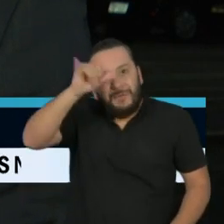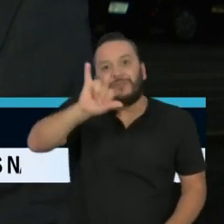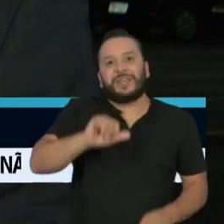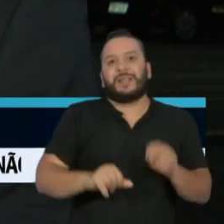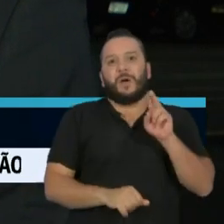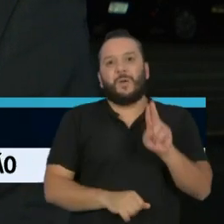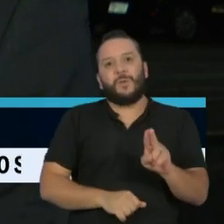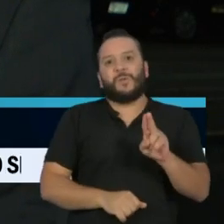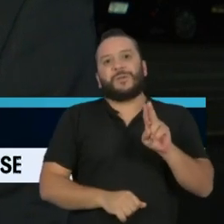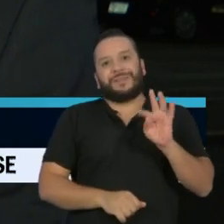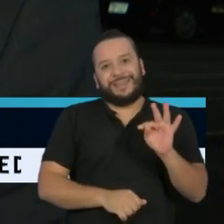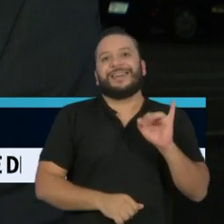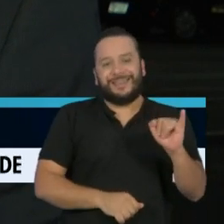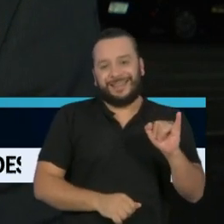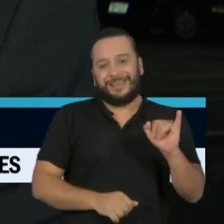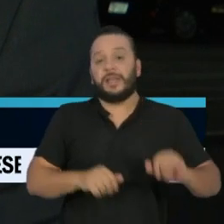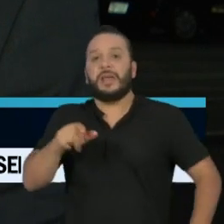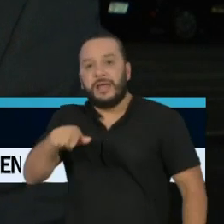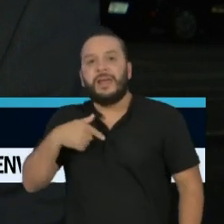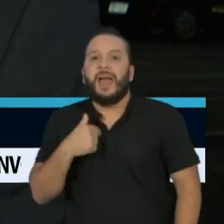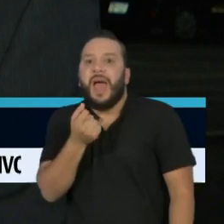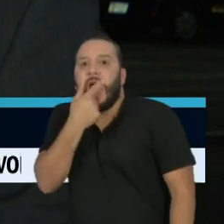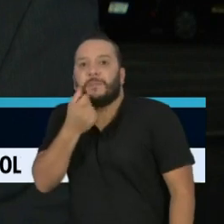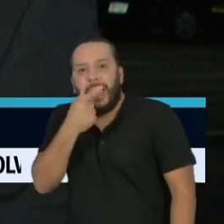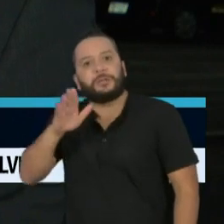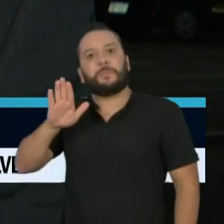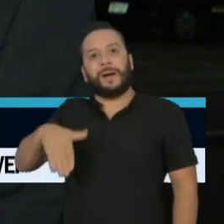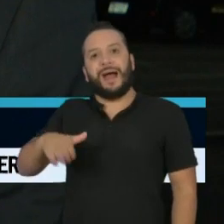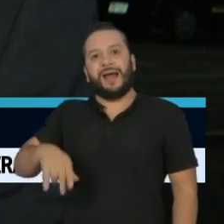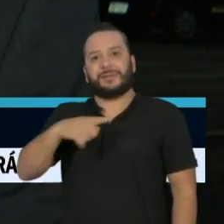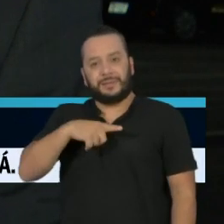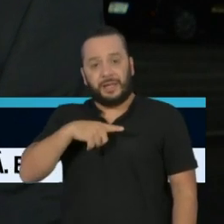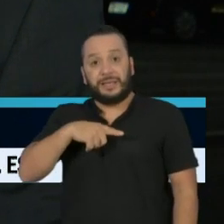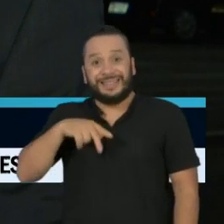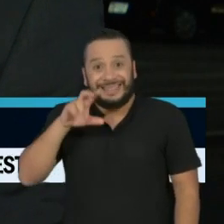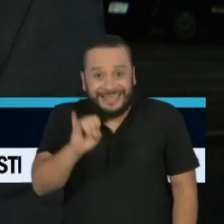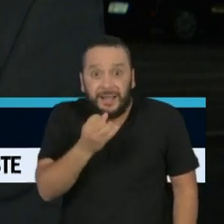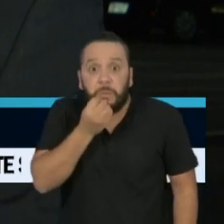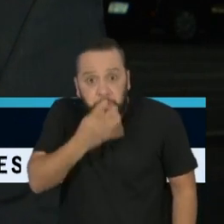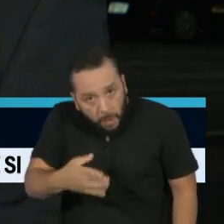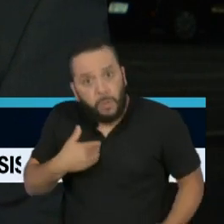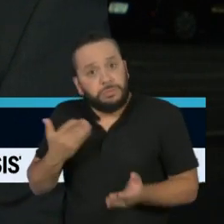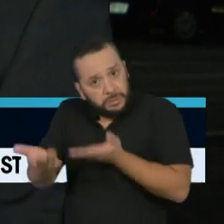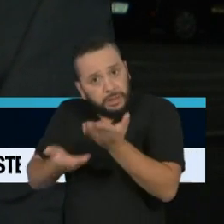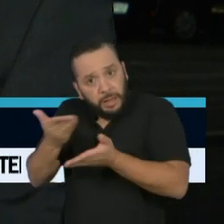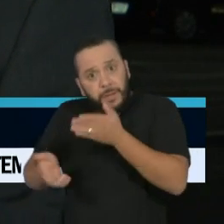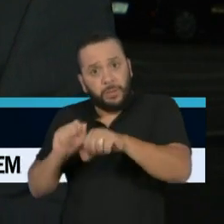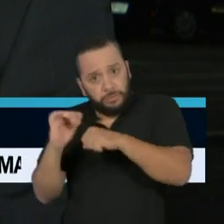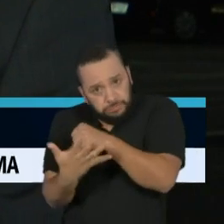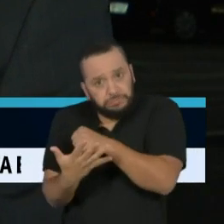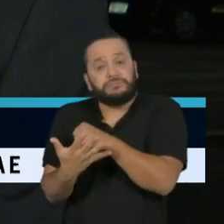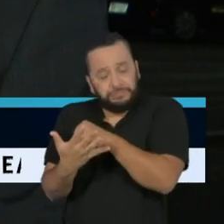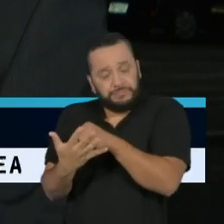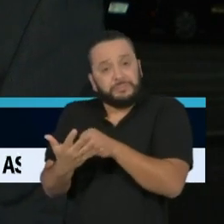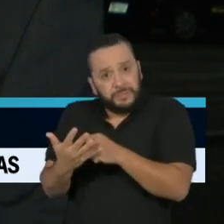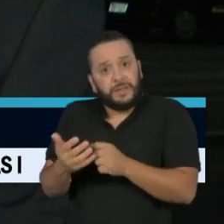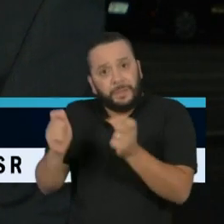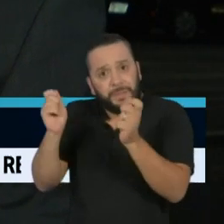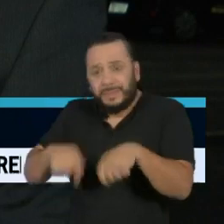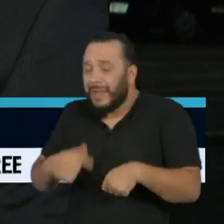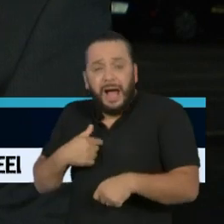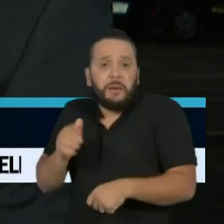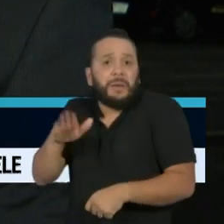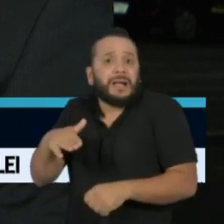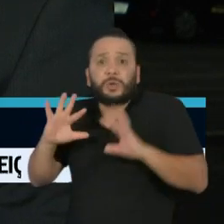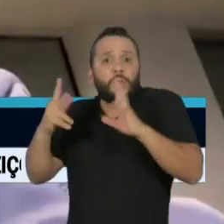remédio muito barato. E caso seja aprovado como eficaz no tratamento contra a Covid-19, vai permitir acesso a toda